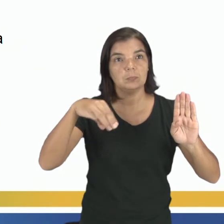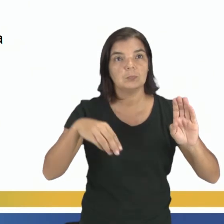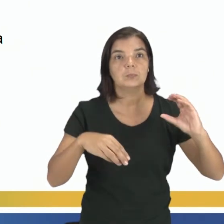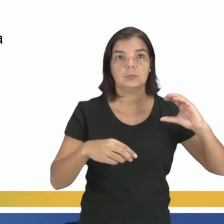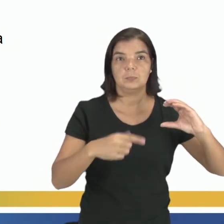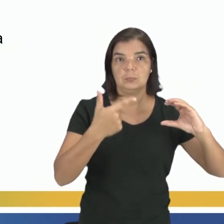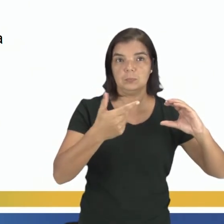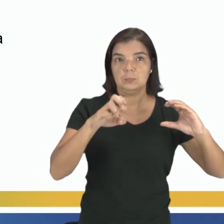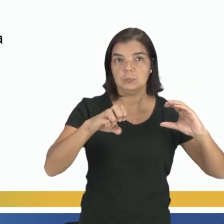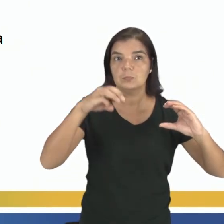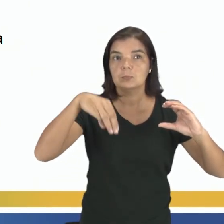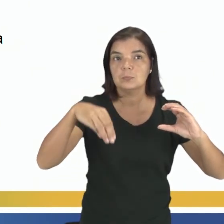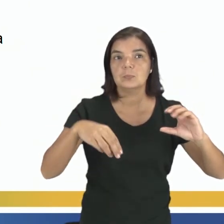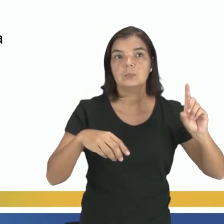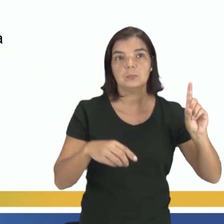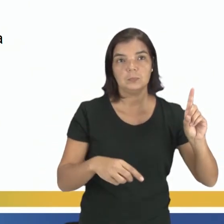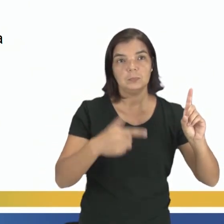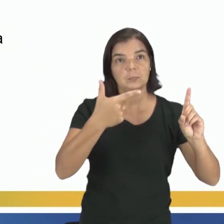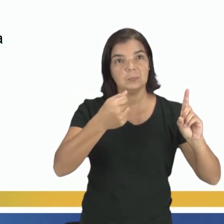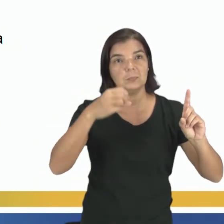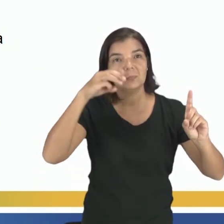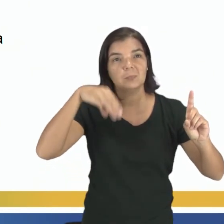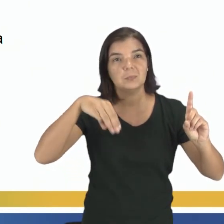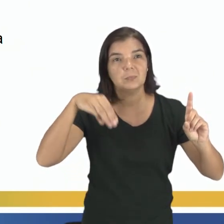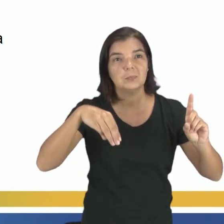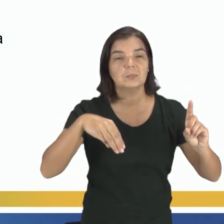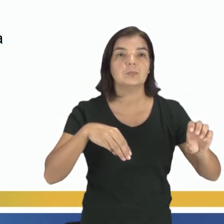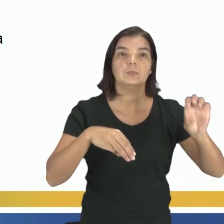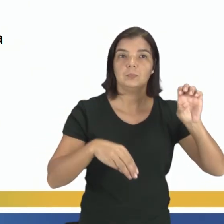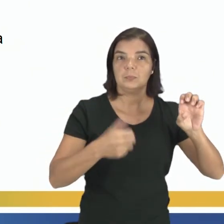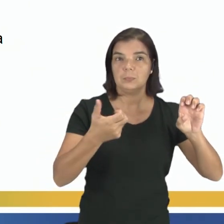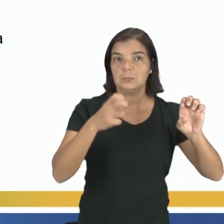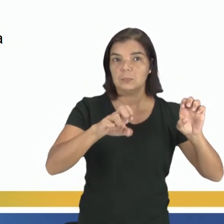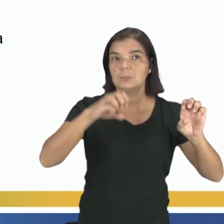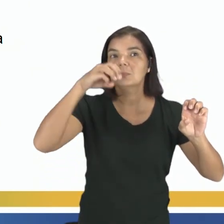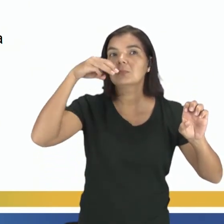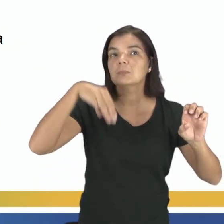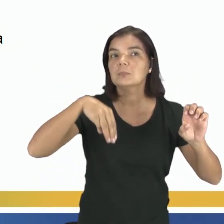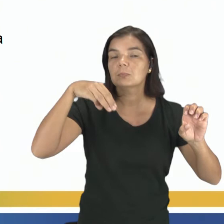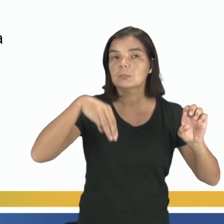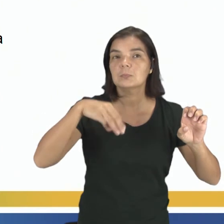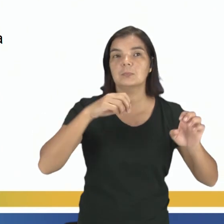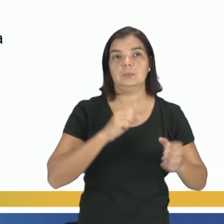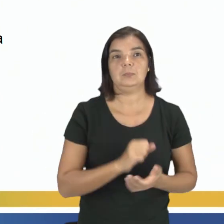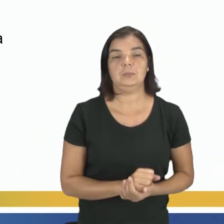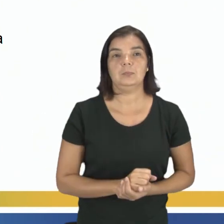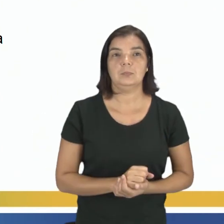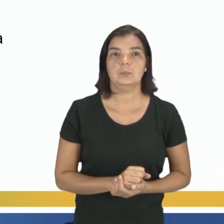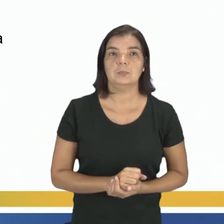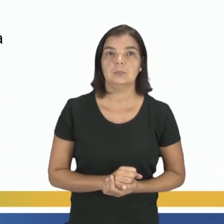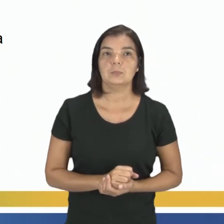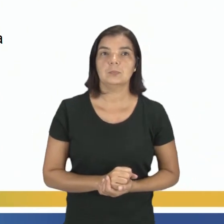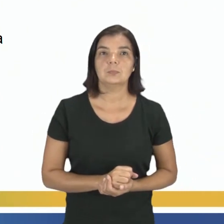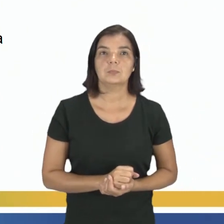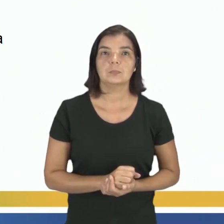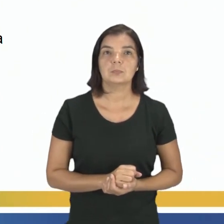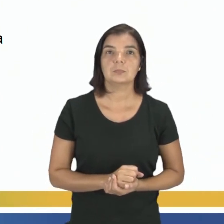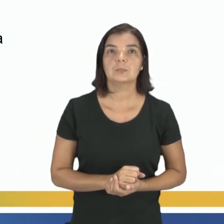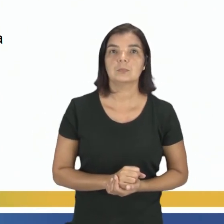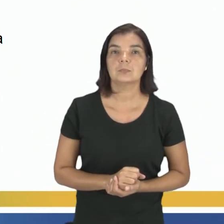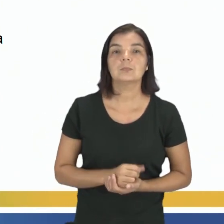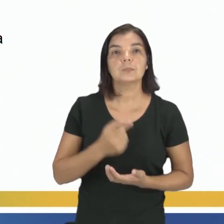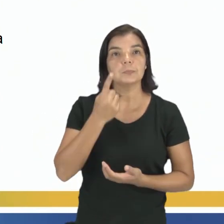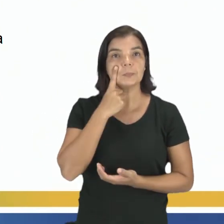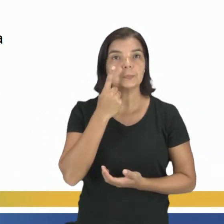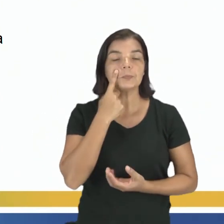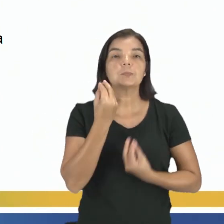30 minutos, C 25 minutos e D 20 minutos e a alternativa E 15 minutos. Então,